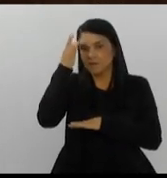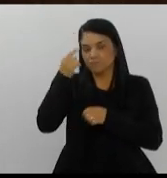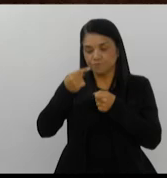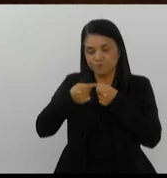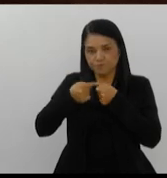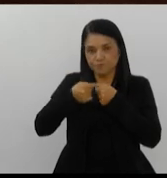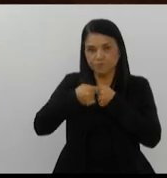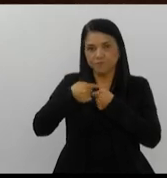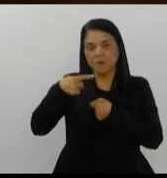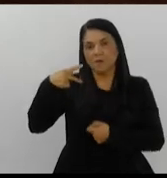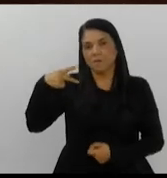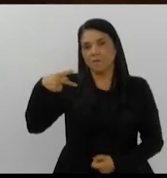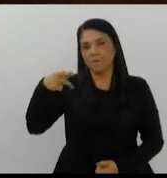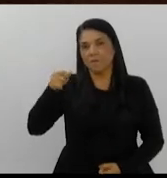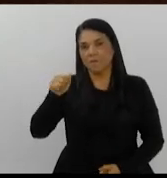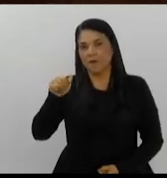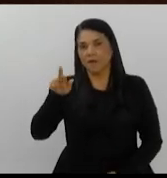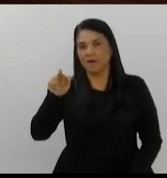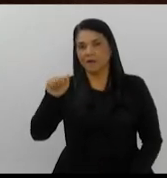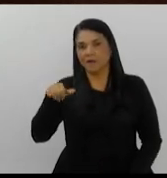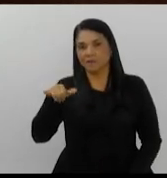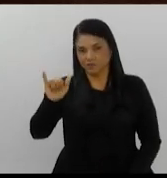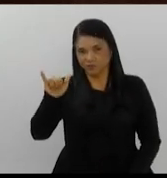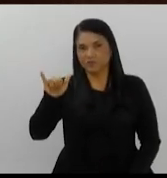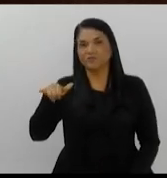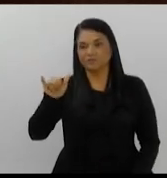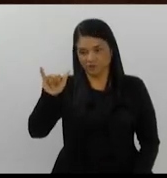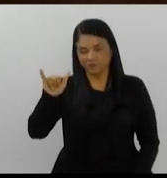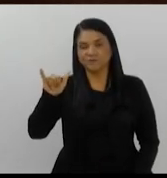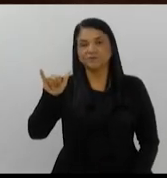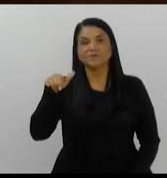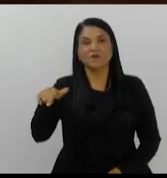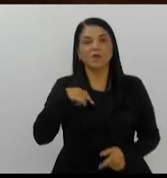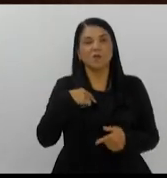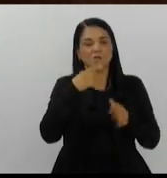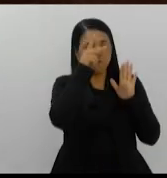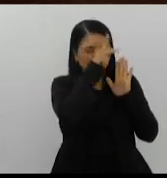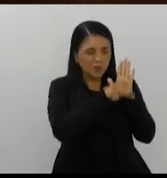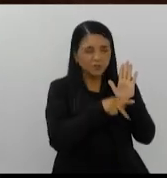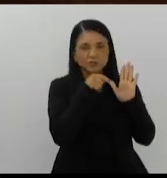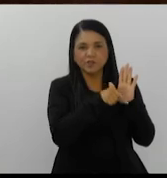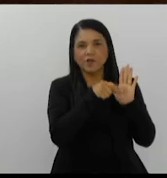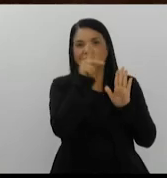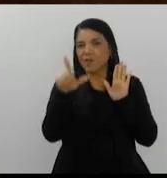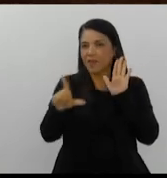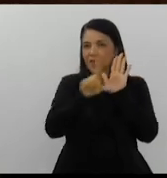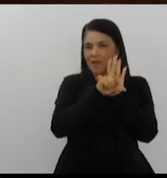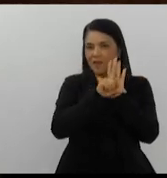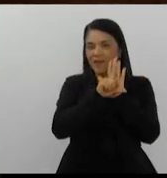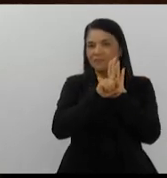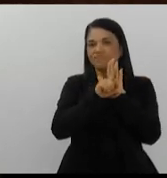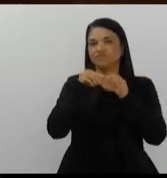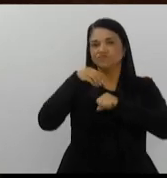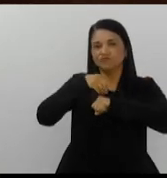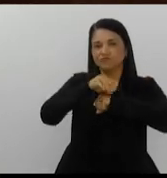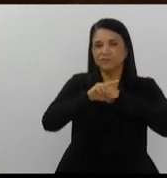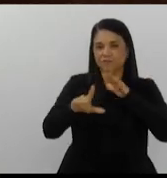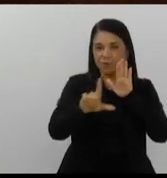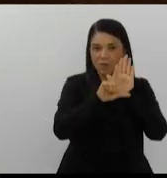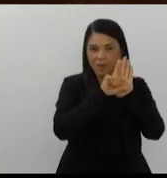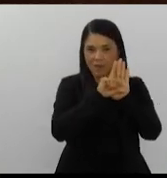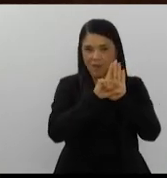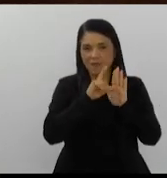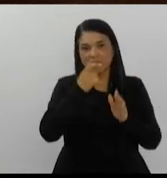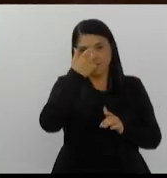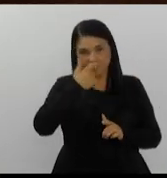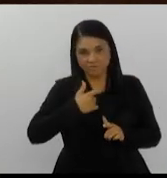Paraty. E eu fico muito feliz que os projetos de leis de indicação legislativa que fiz no ano